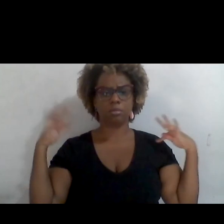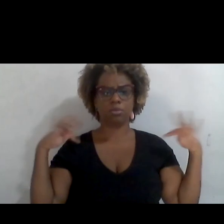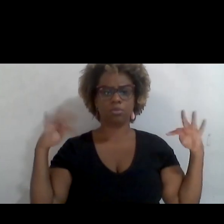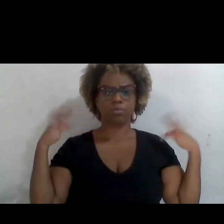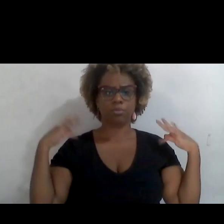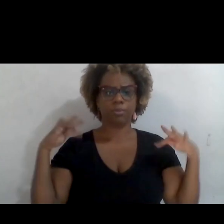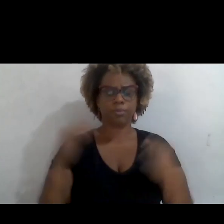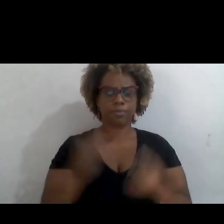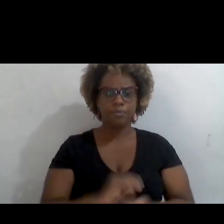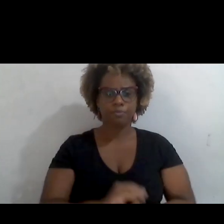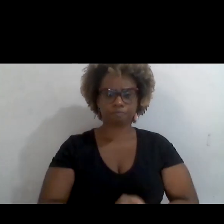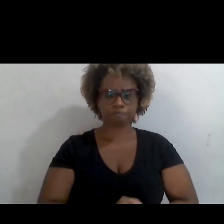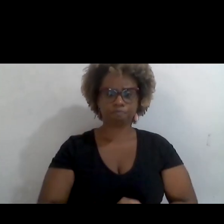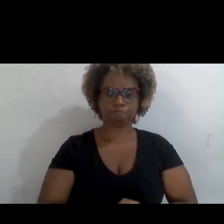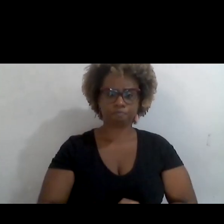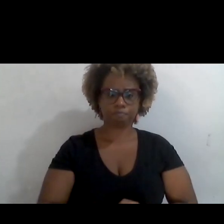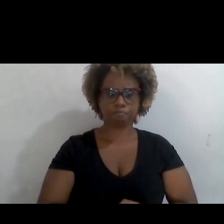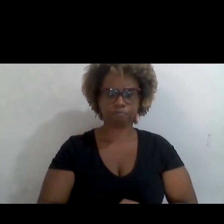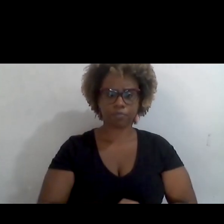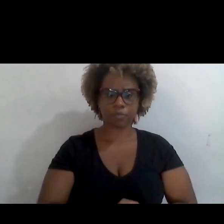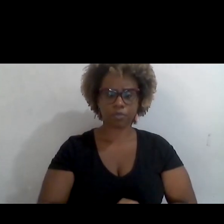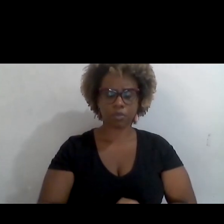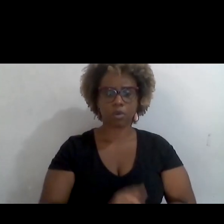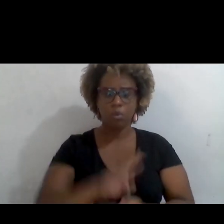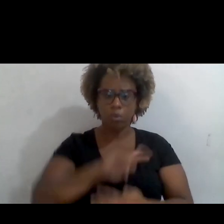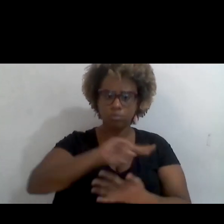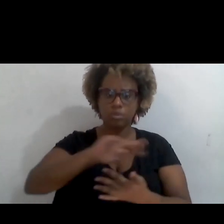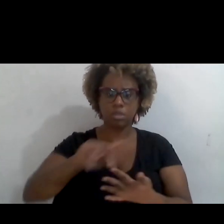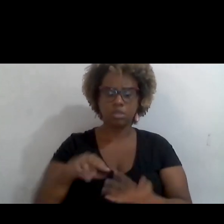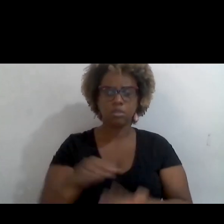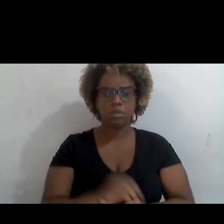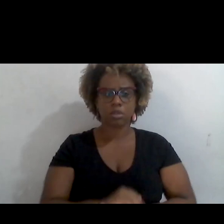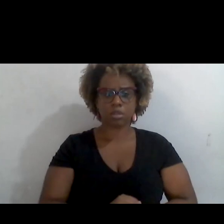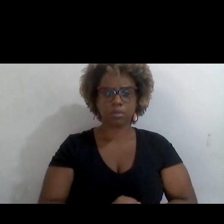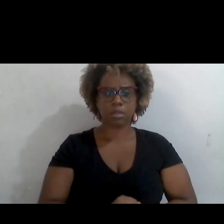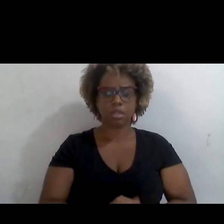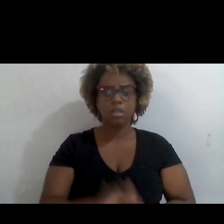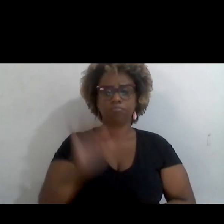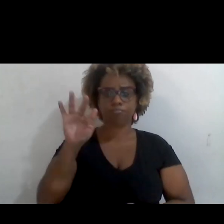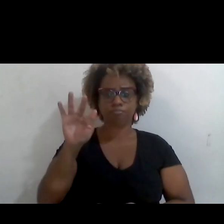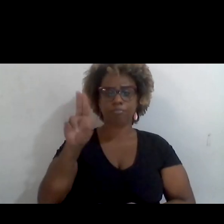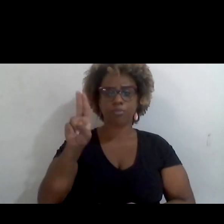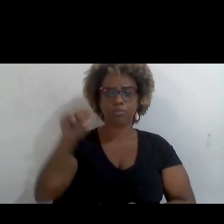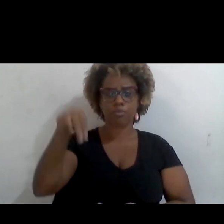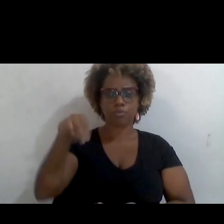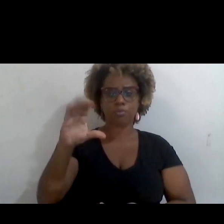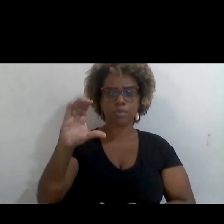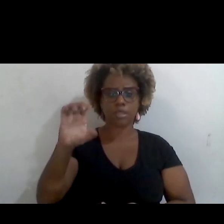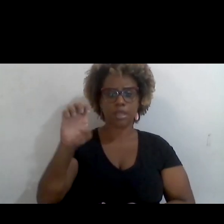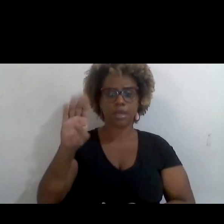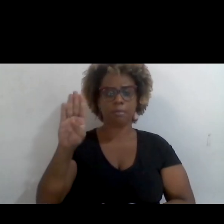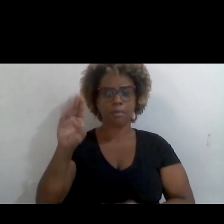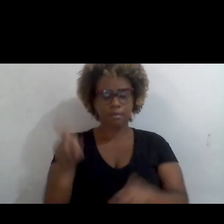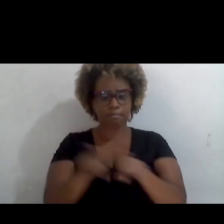discurso apareçam muito bem colocadas outras questões. E a FUNCEB também, porque eu acho que nós não tivemos aqui